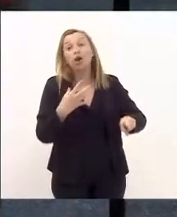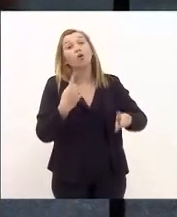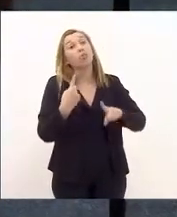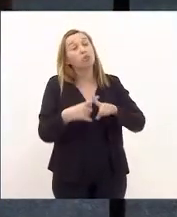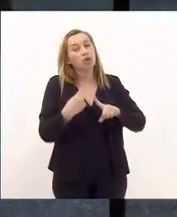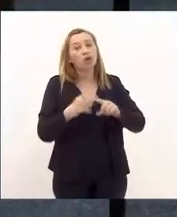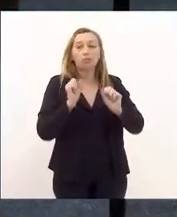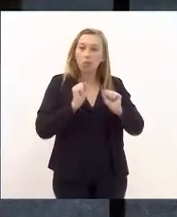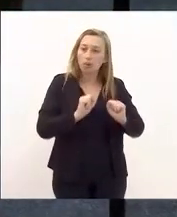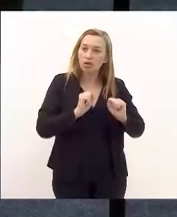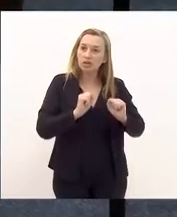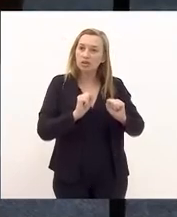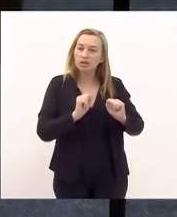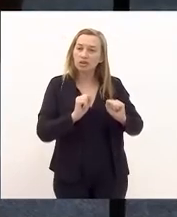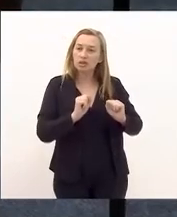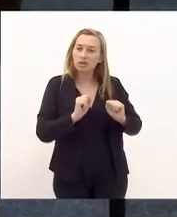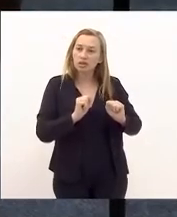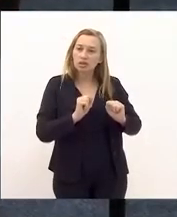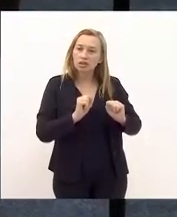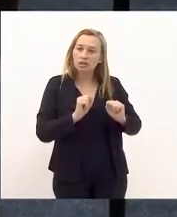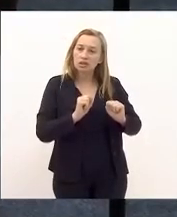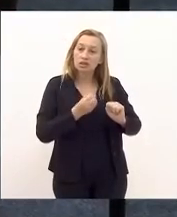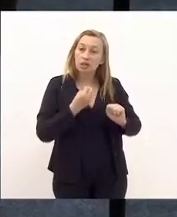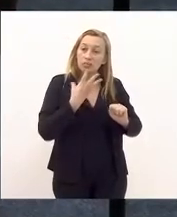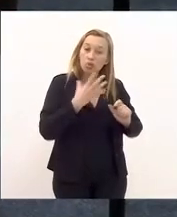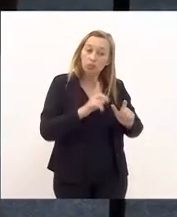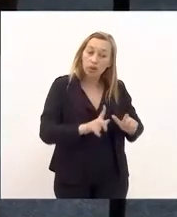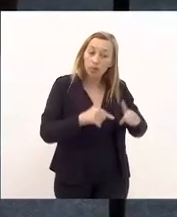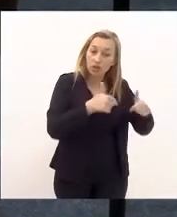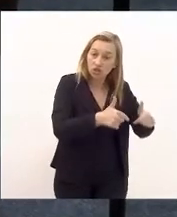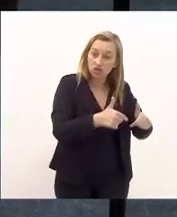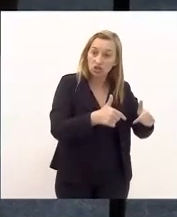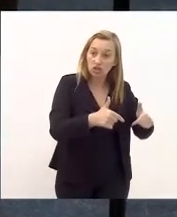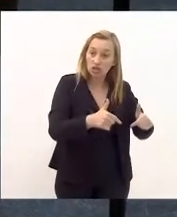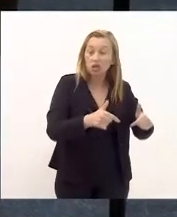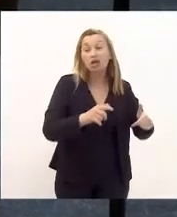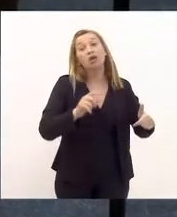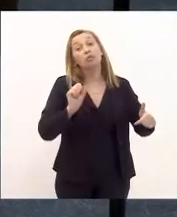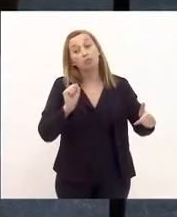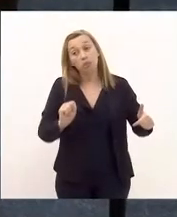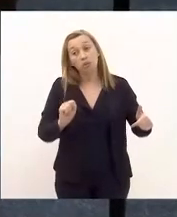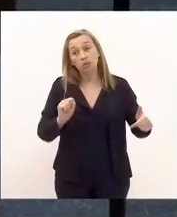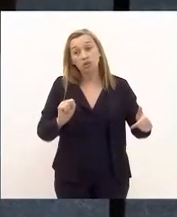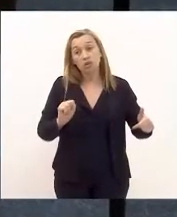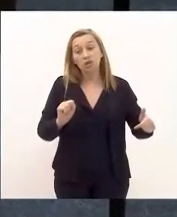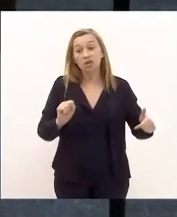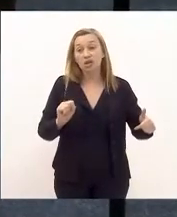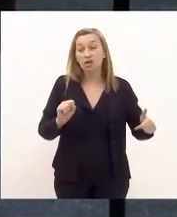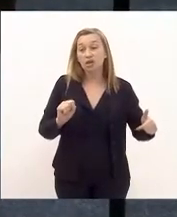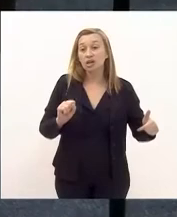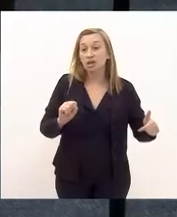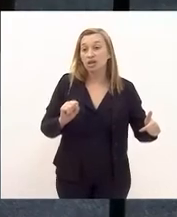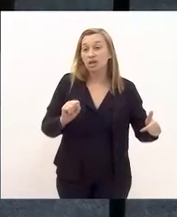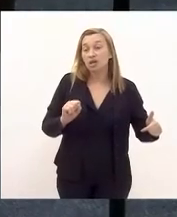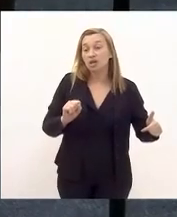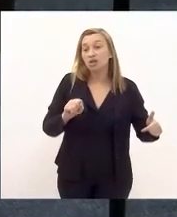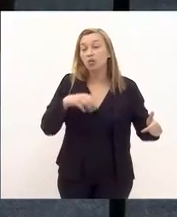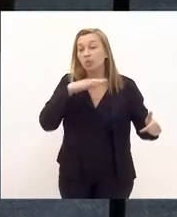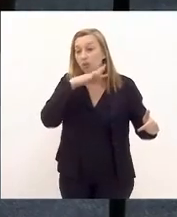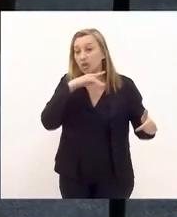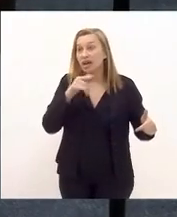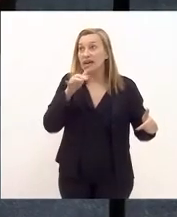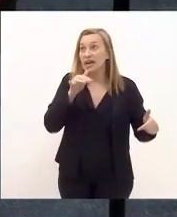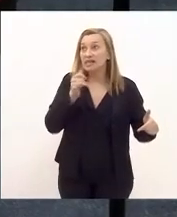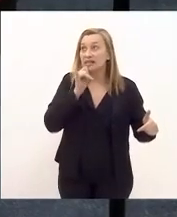ser adequado para uma determinada ação, mas pode inviabilizar, por exemplo, o deslocamento das